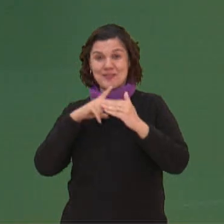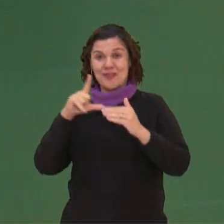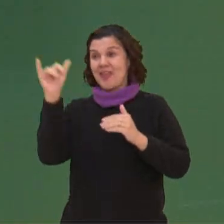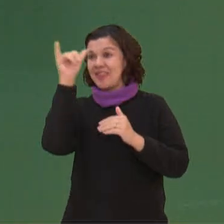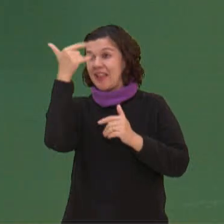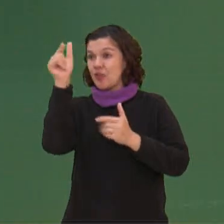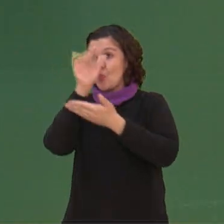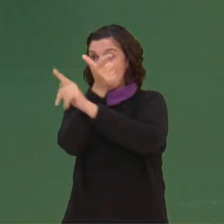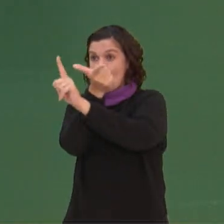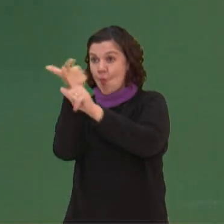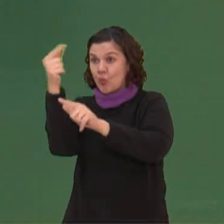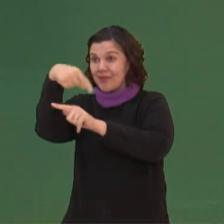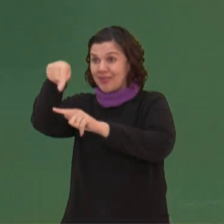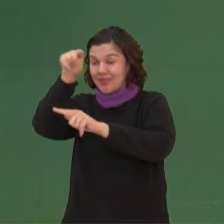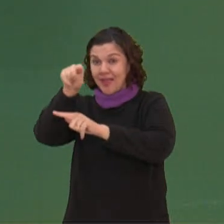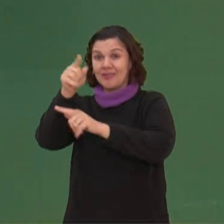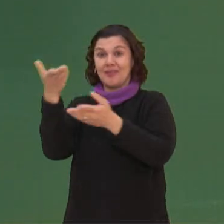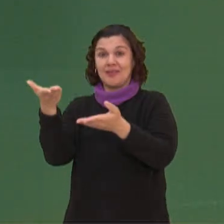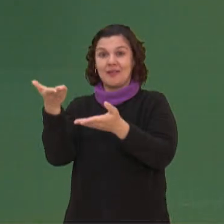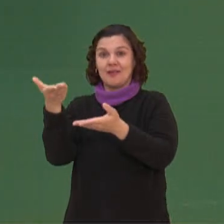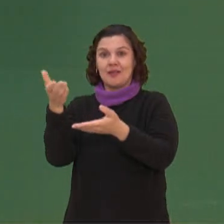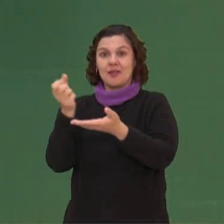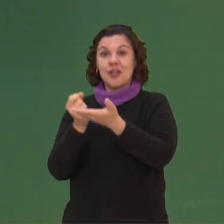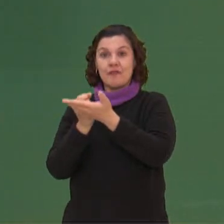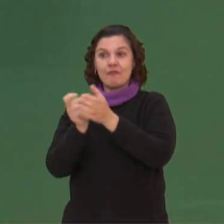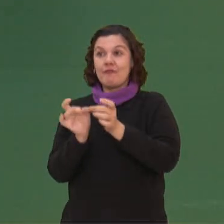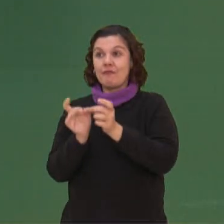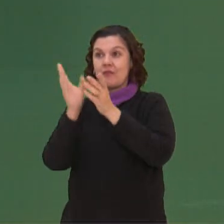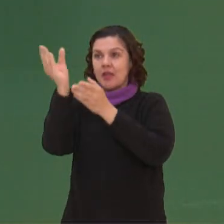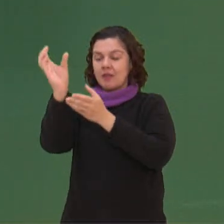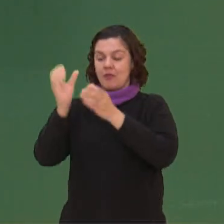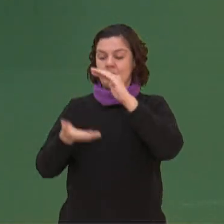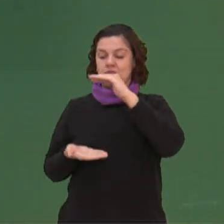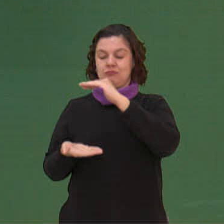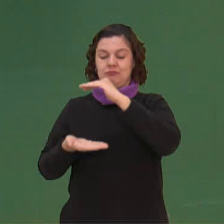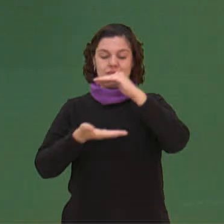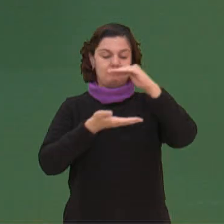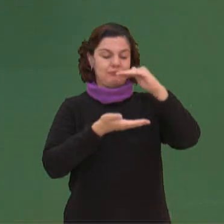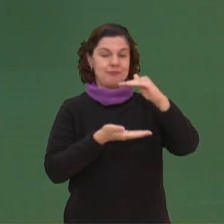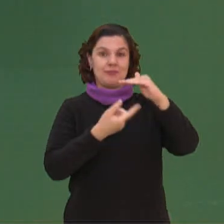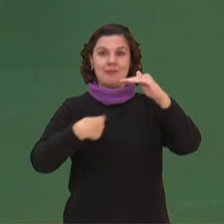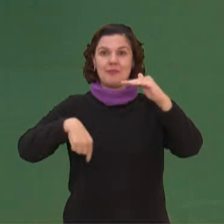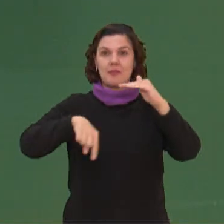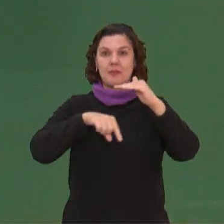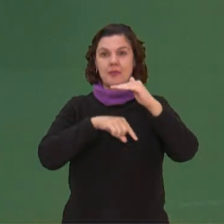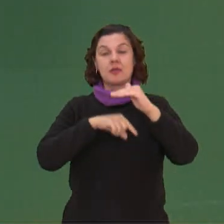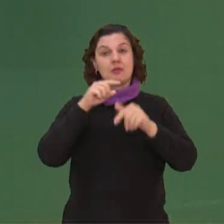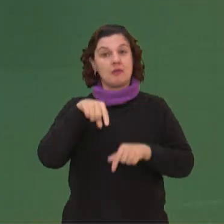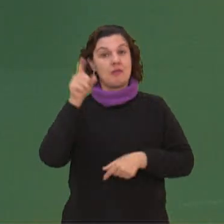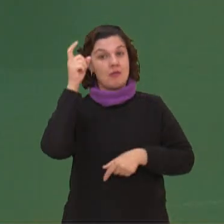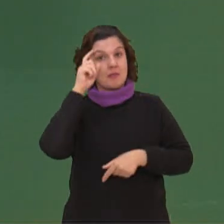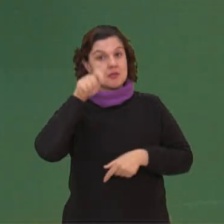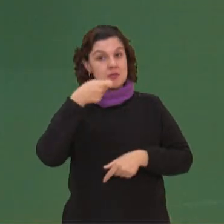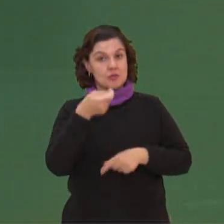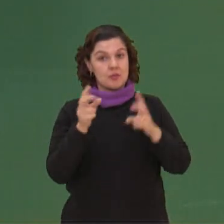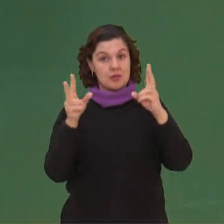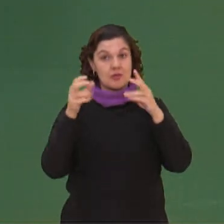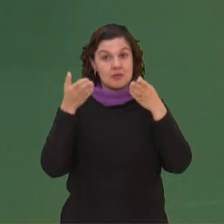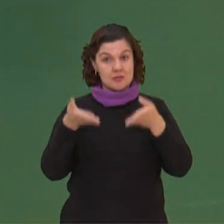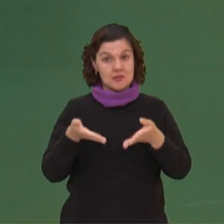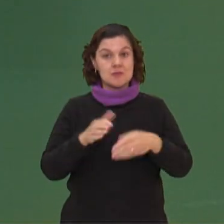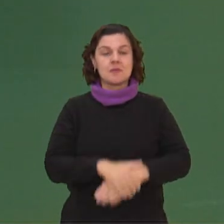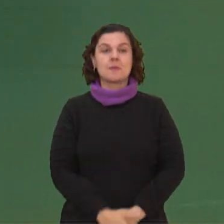daí a gente manda o café cru e vem ele prontinho para nós. Vale a pena pensar sobre isso. Muito